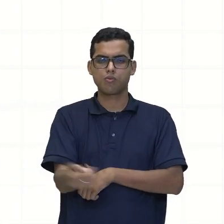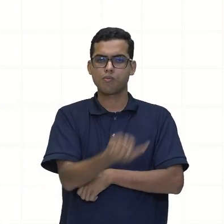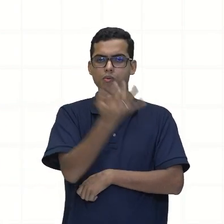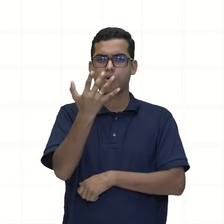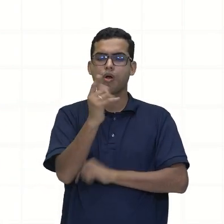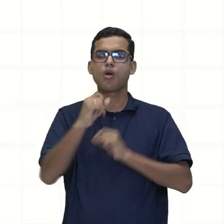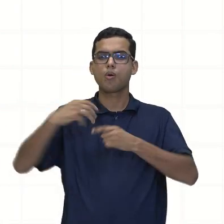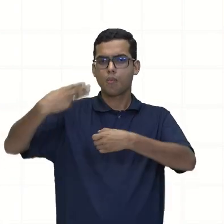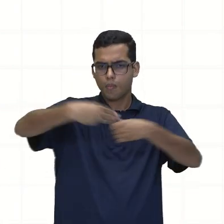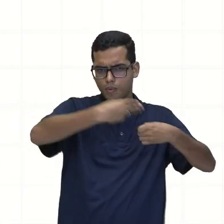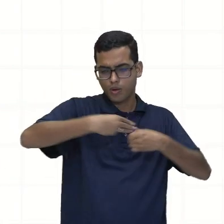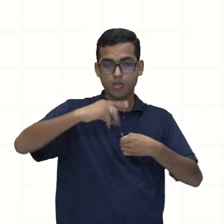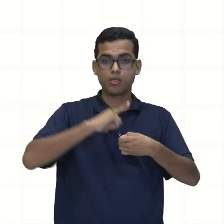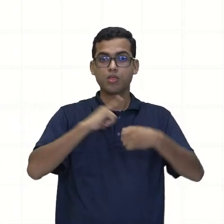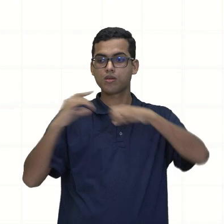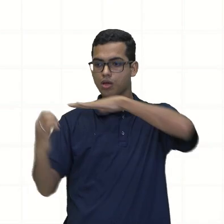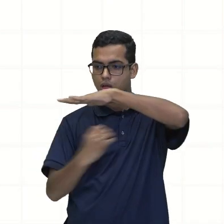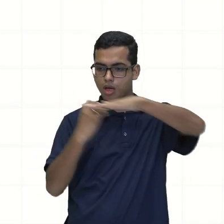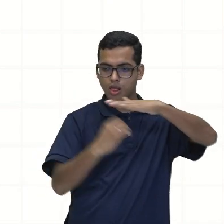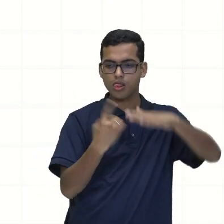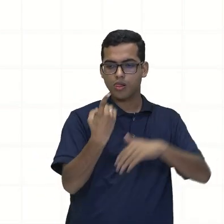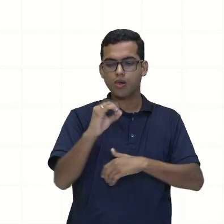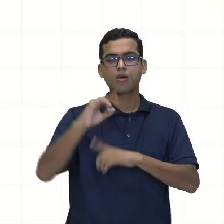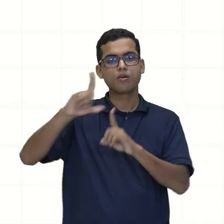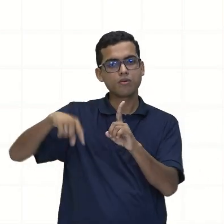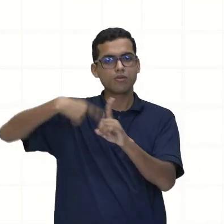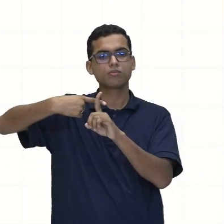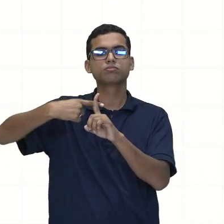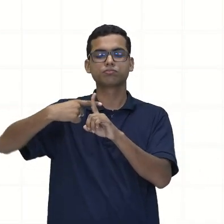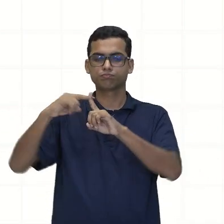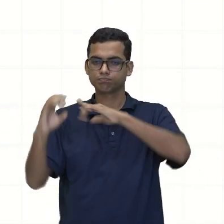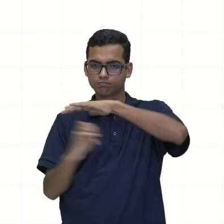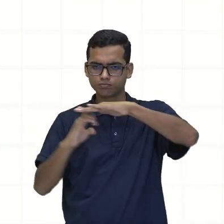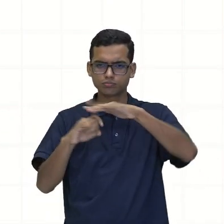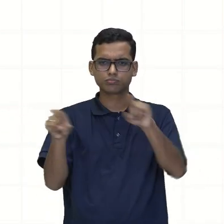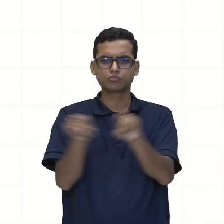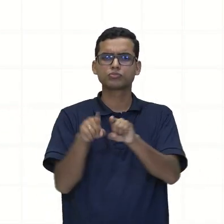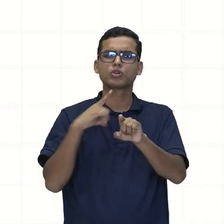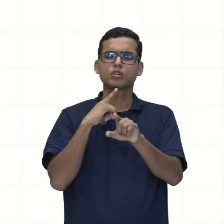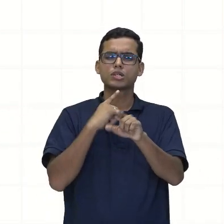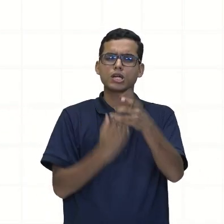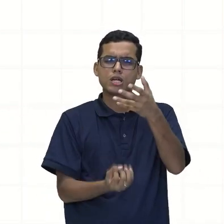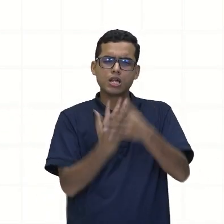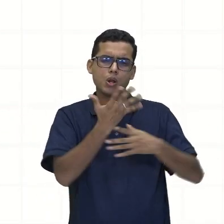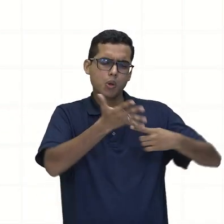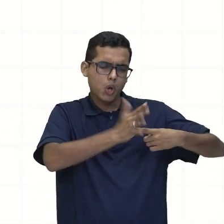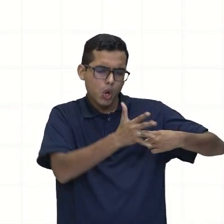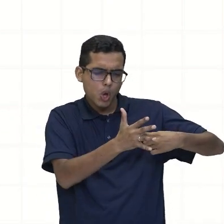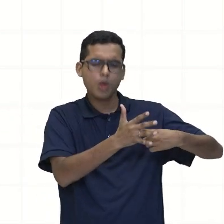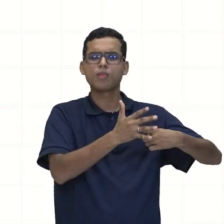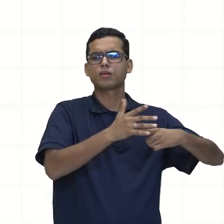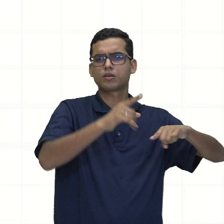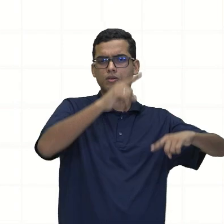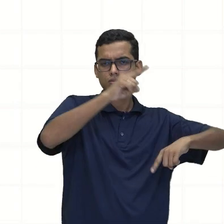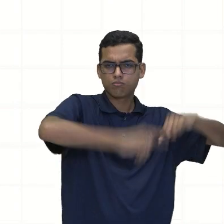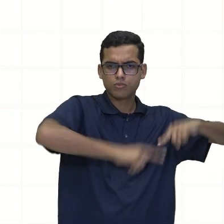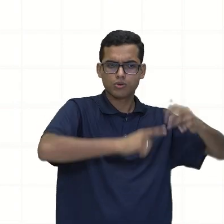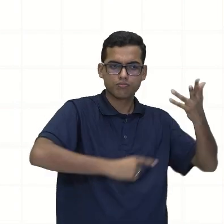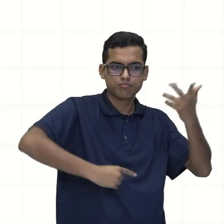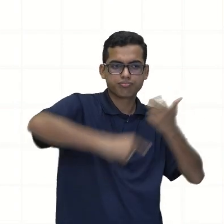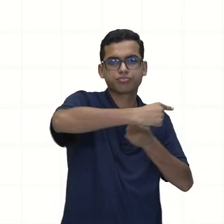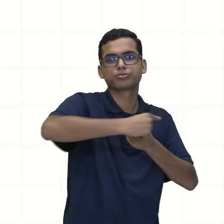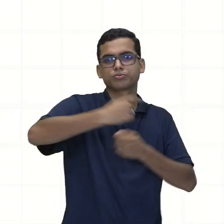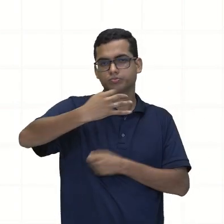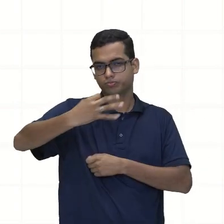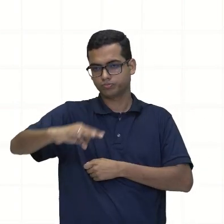quantidade de municípios que tem mais de 10 indústrias que fabricam máquinas e equipamentos. E